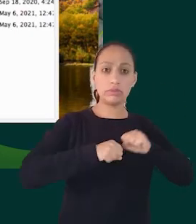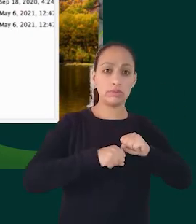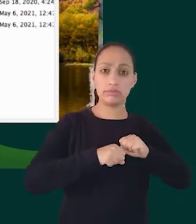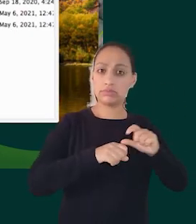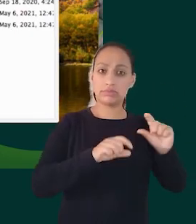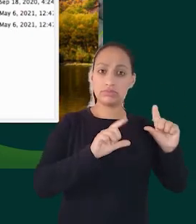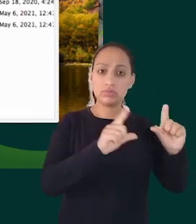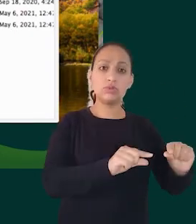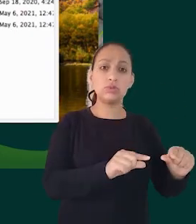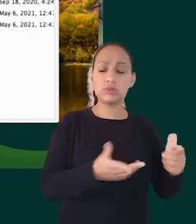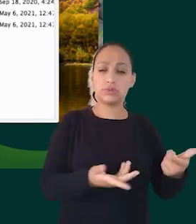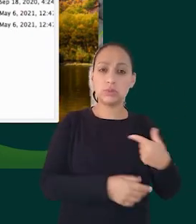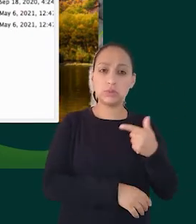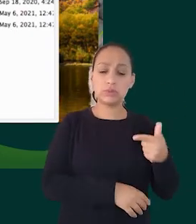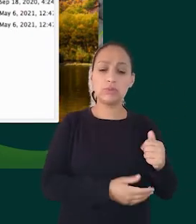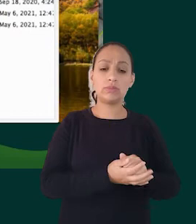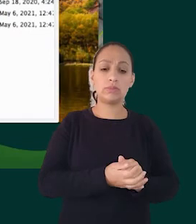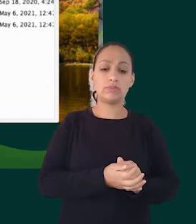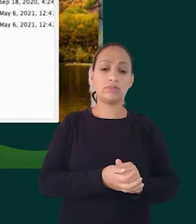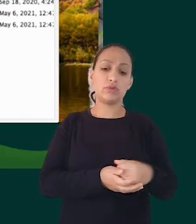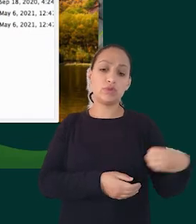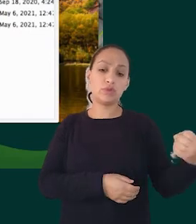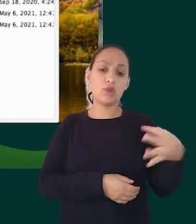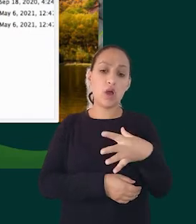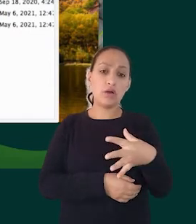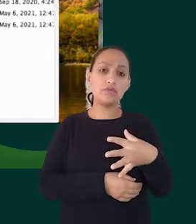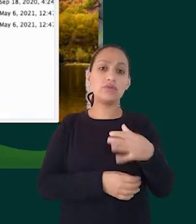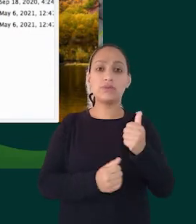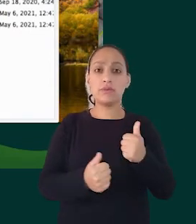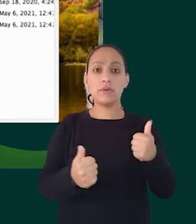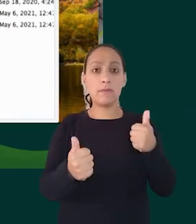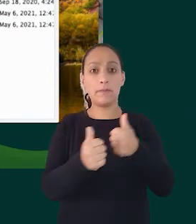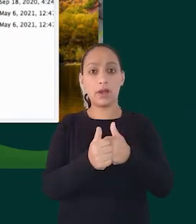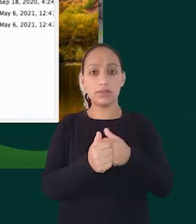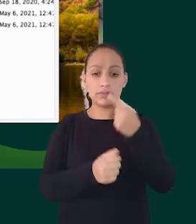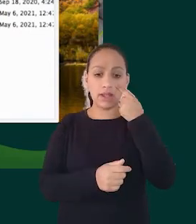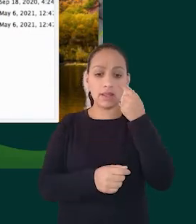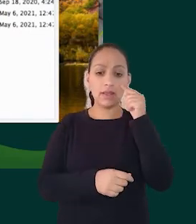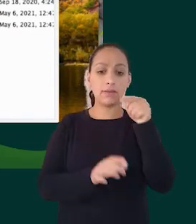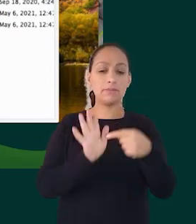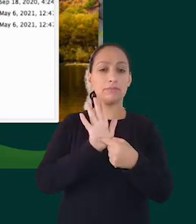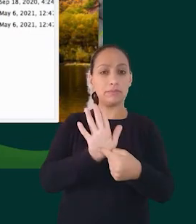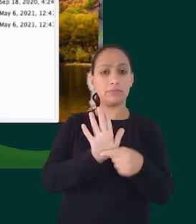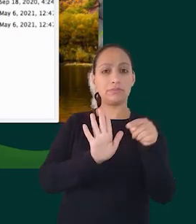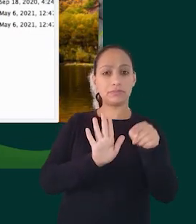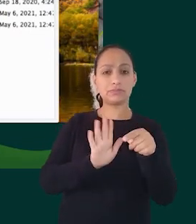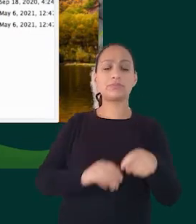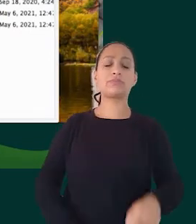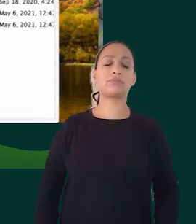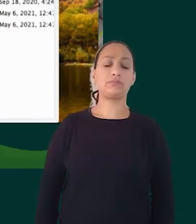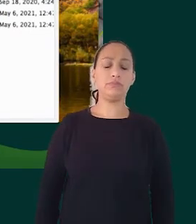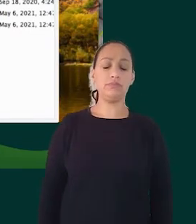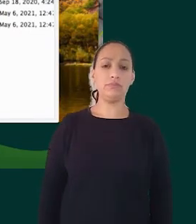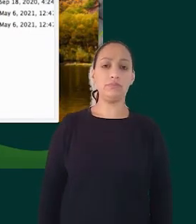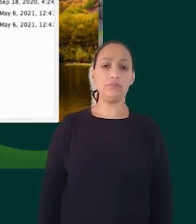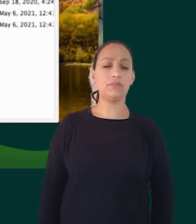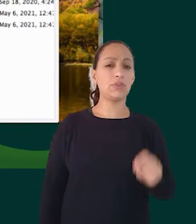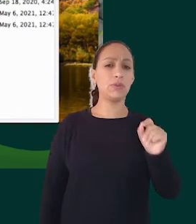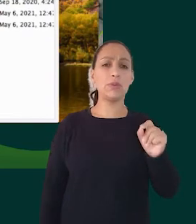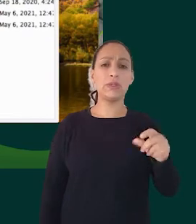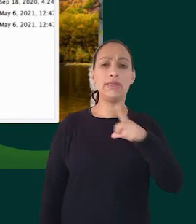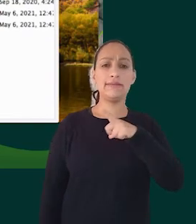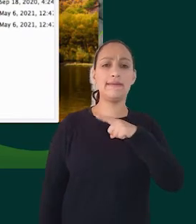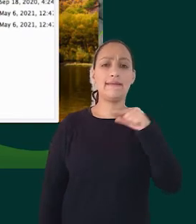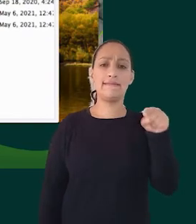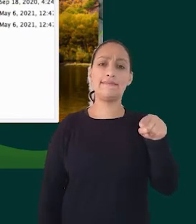mais aqui, ó. Novos casos vão ficando mais próximos, né? E aí, o que que a gente